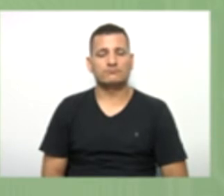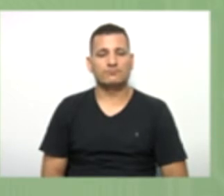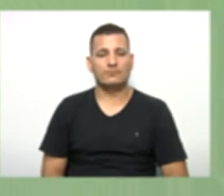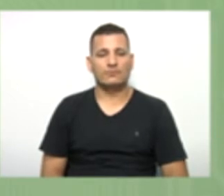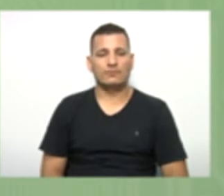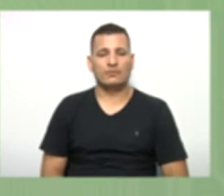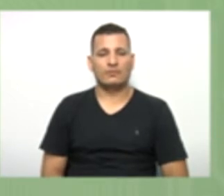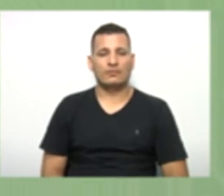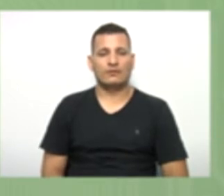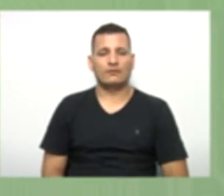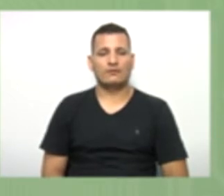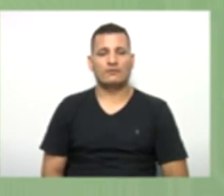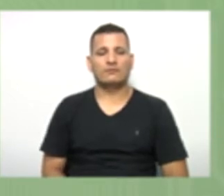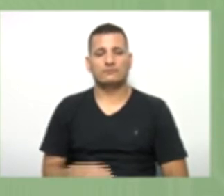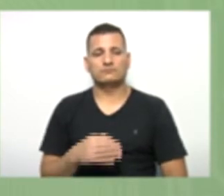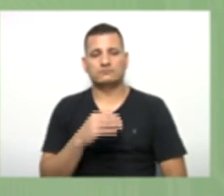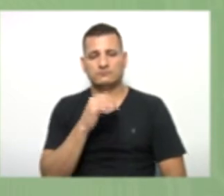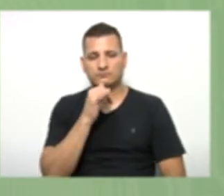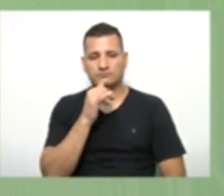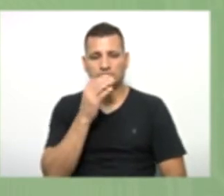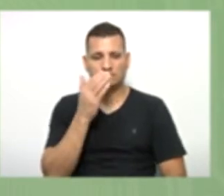o exemplo de ato